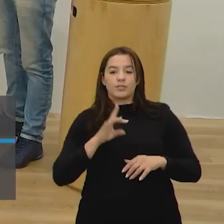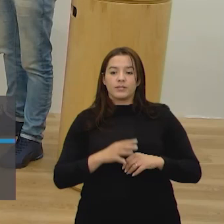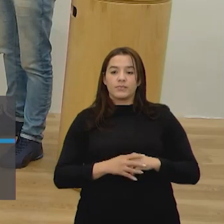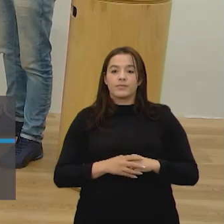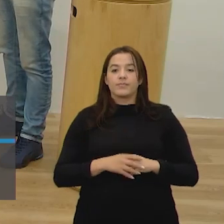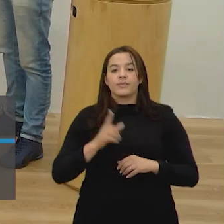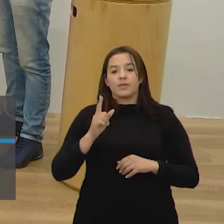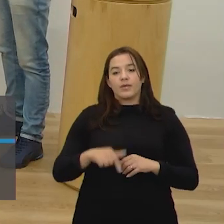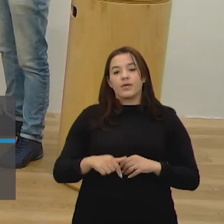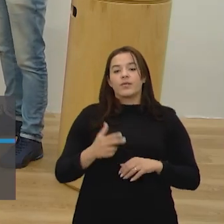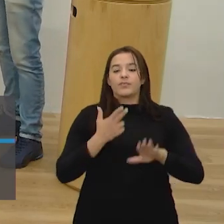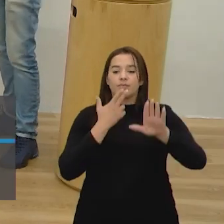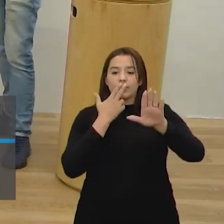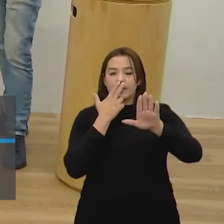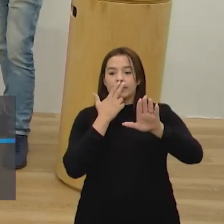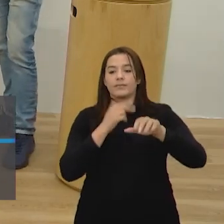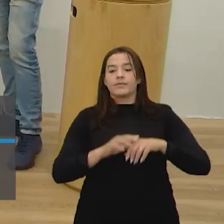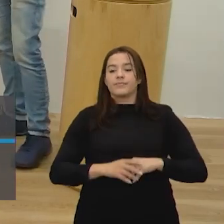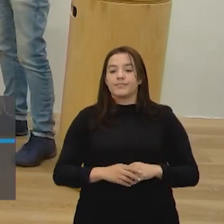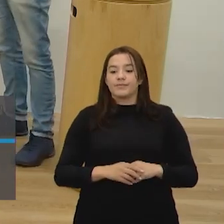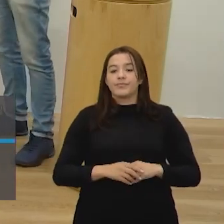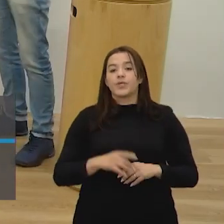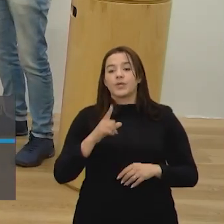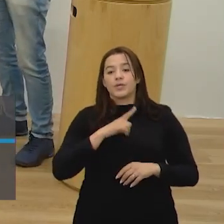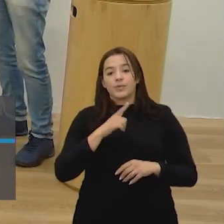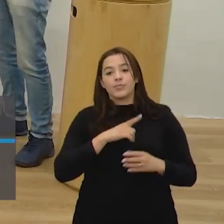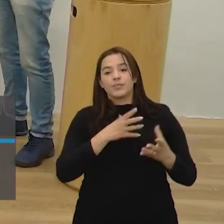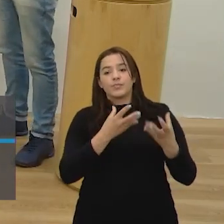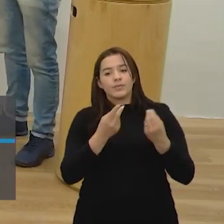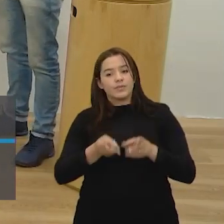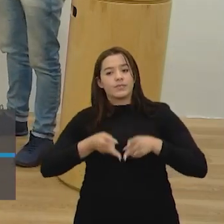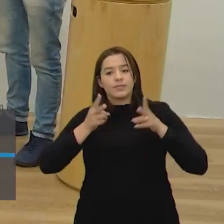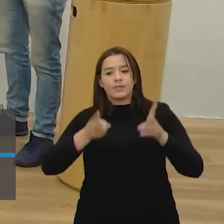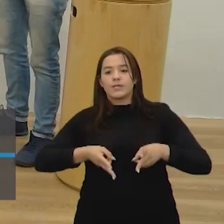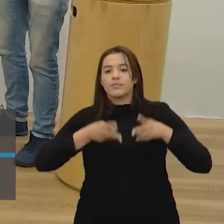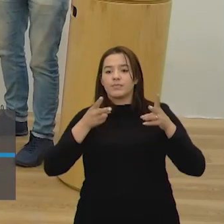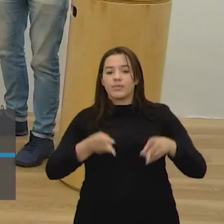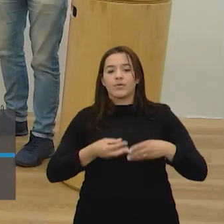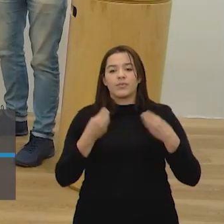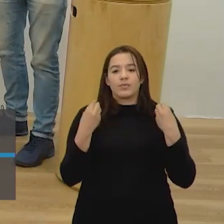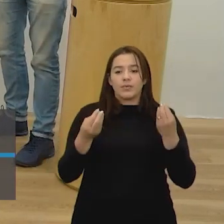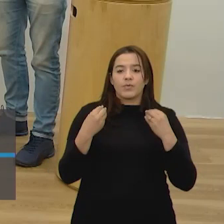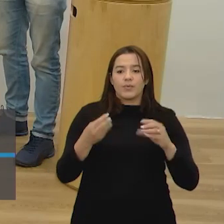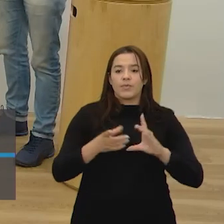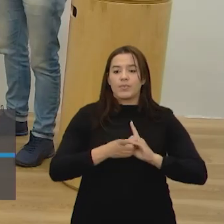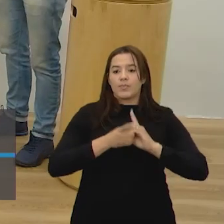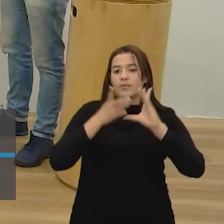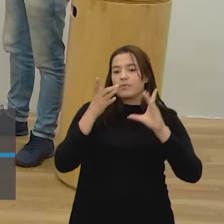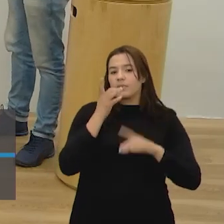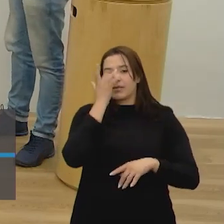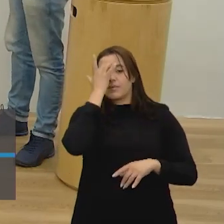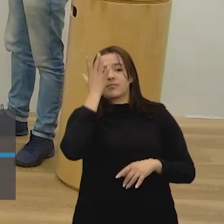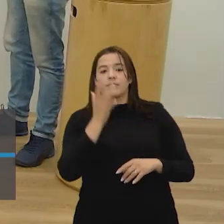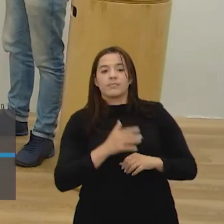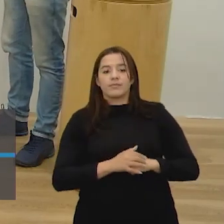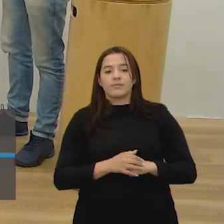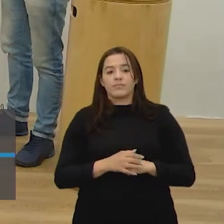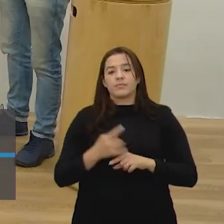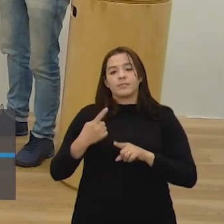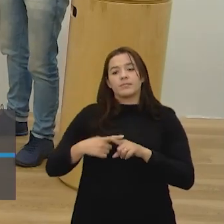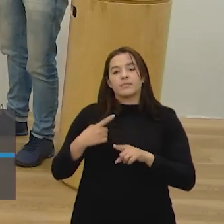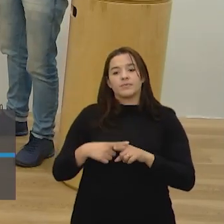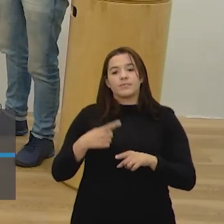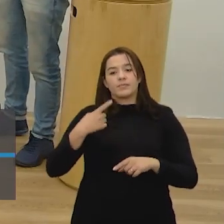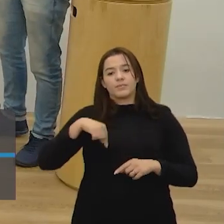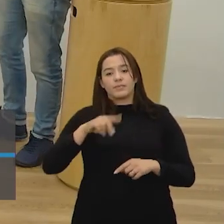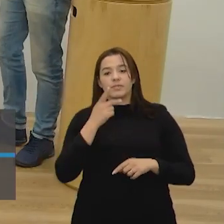O Hitler. Eu já li várias biografias do Hitler, o tempo todo ele fala, como a democracia é fácil. E por que ele dizia isso? Tá